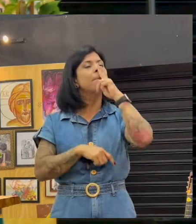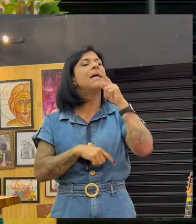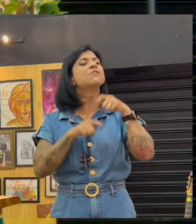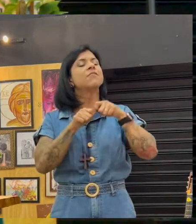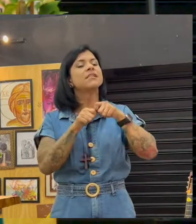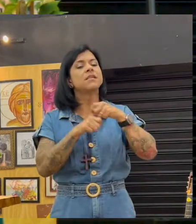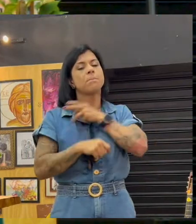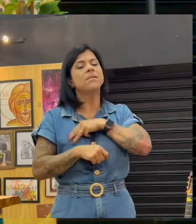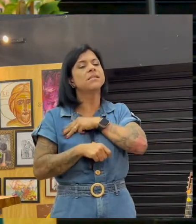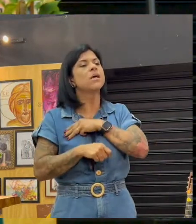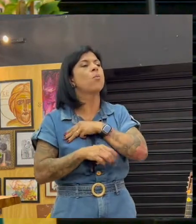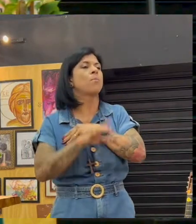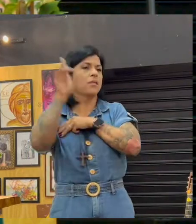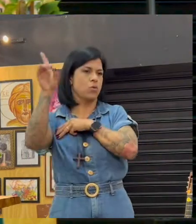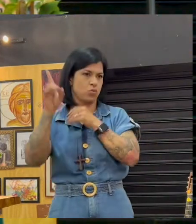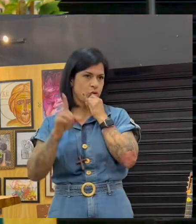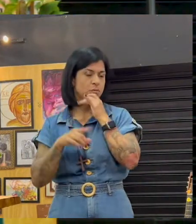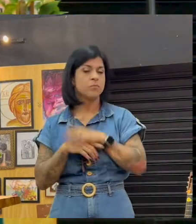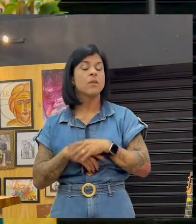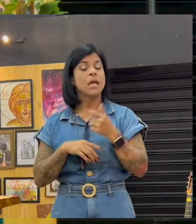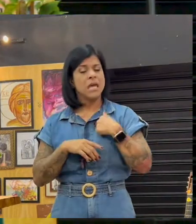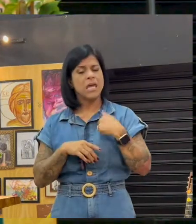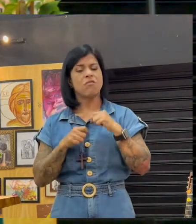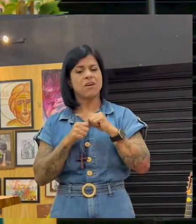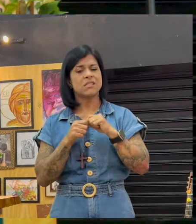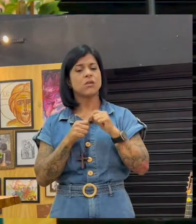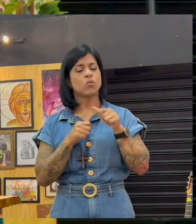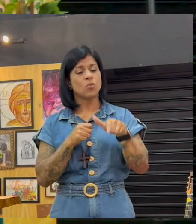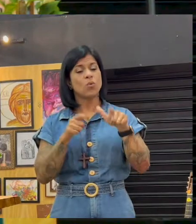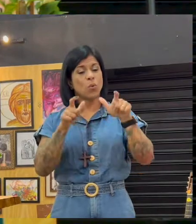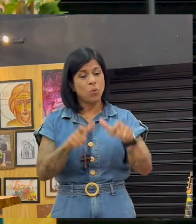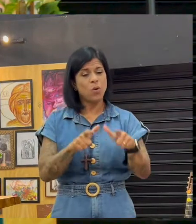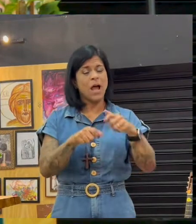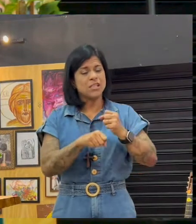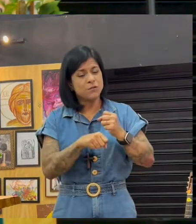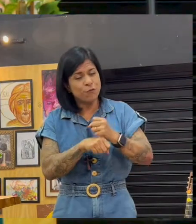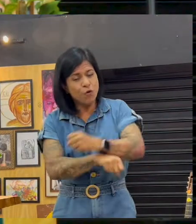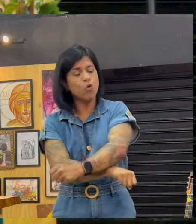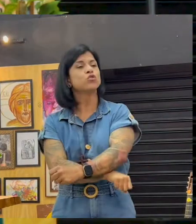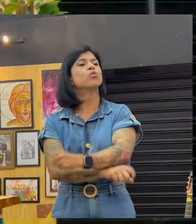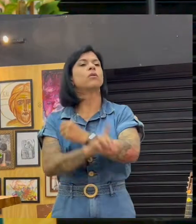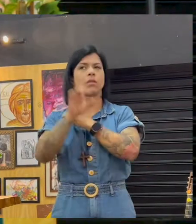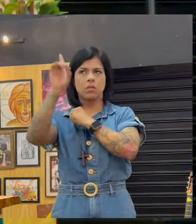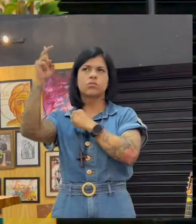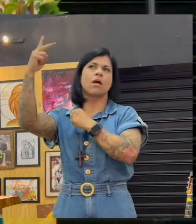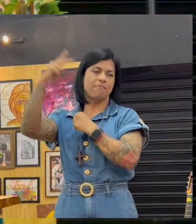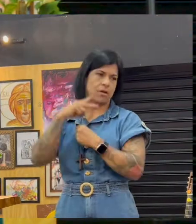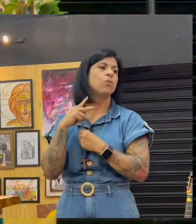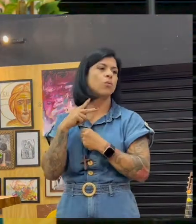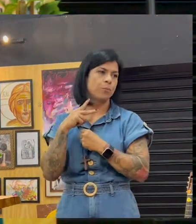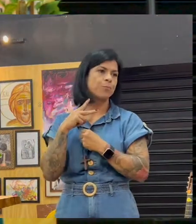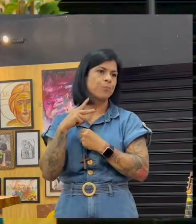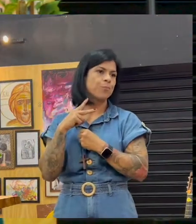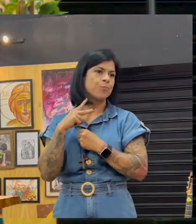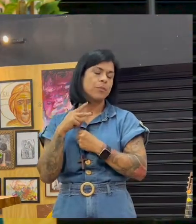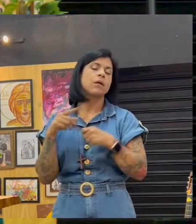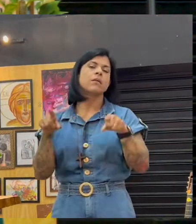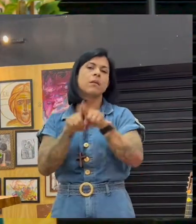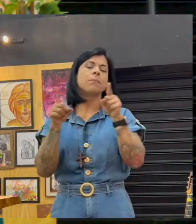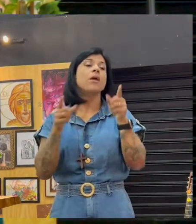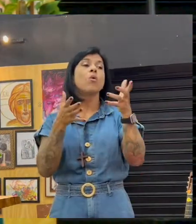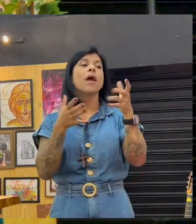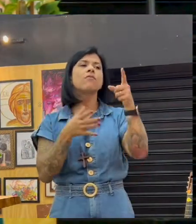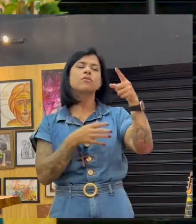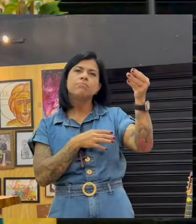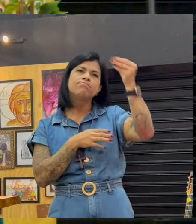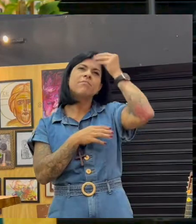O Senhor está vendo cada esforço que é feito ali naquele lugar. Amém? E, por fim, eu quero que você grave uma